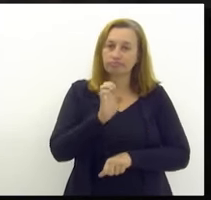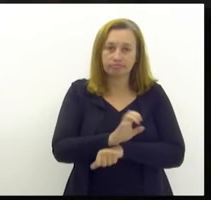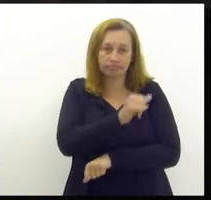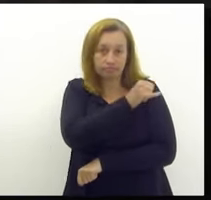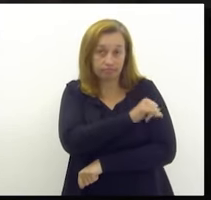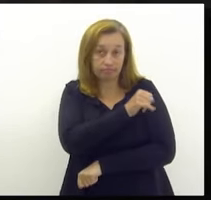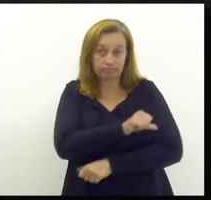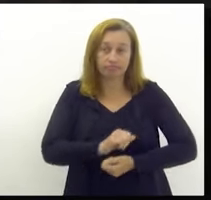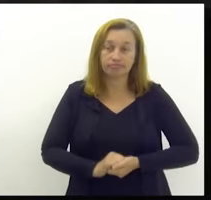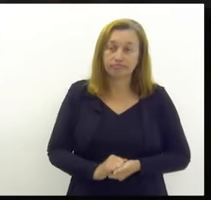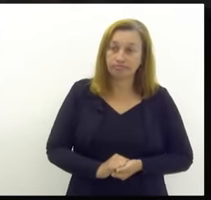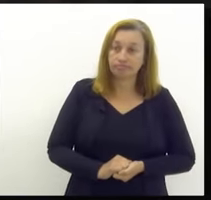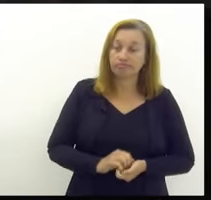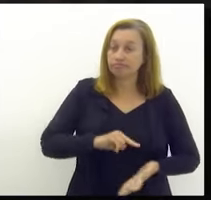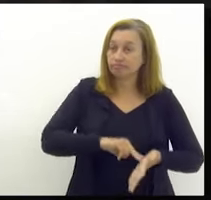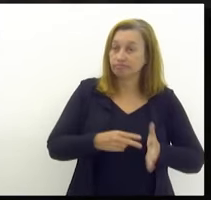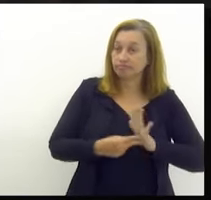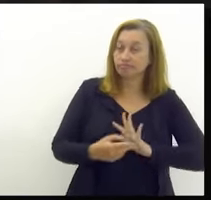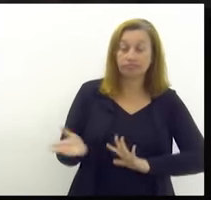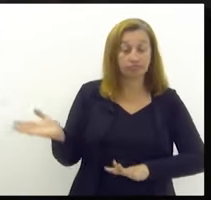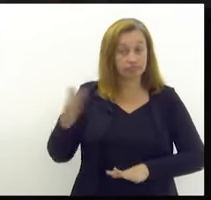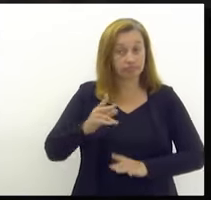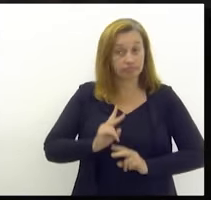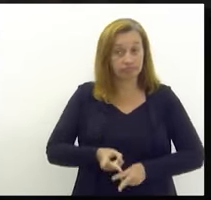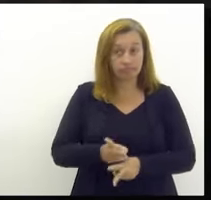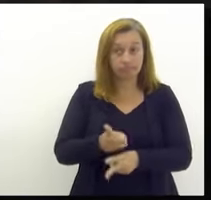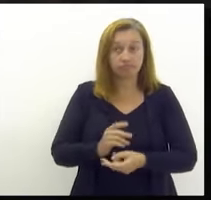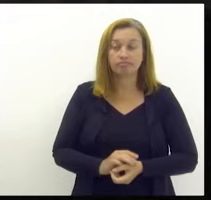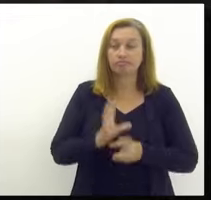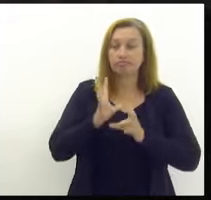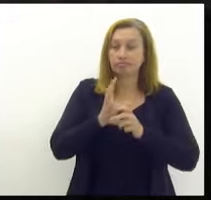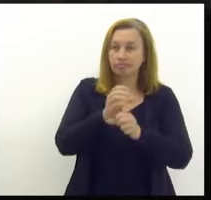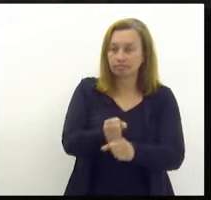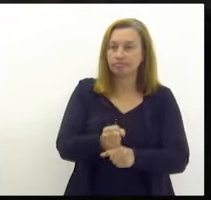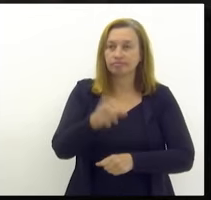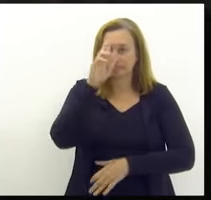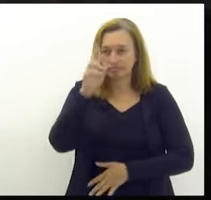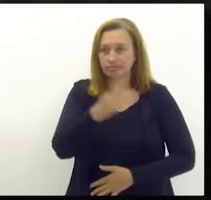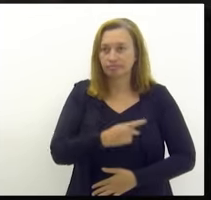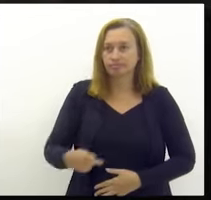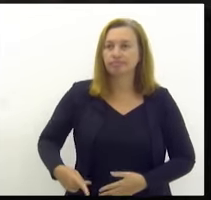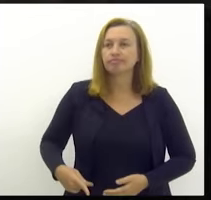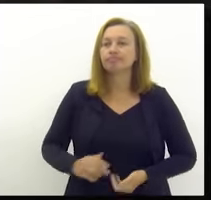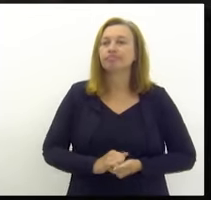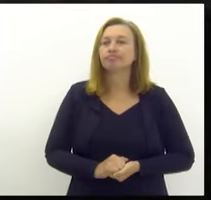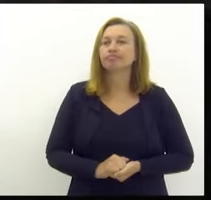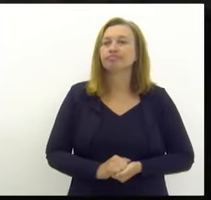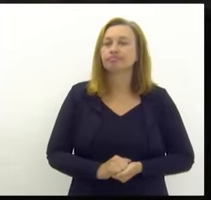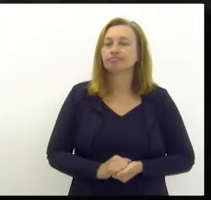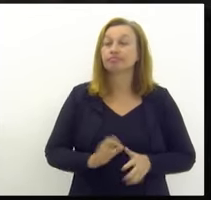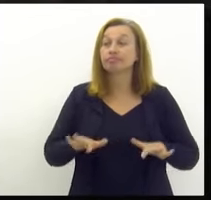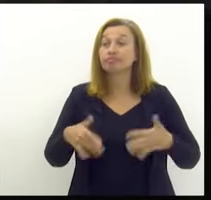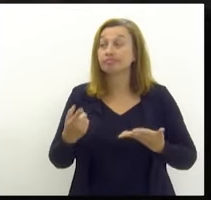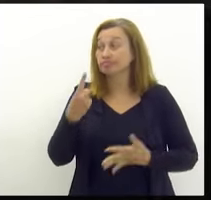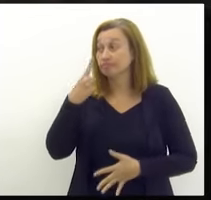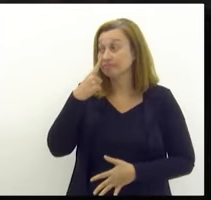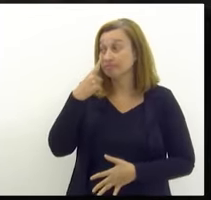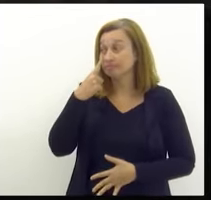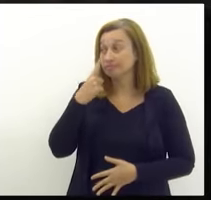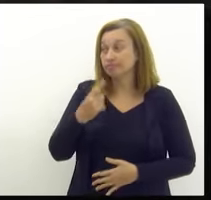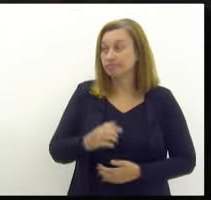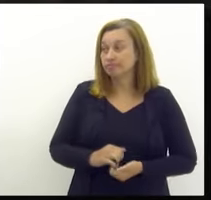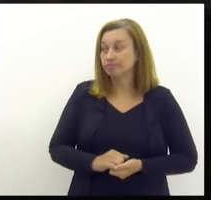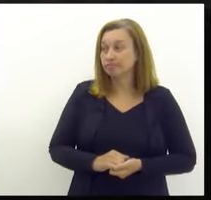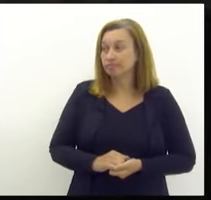Janeiro é isso que signifique vamos lá aos cálculos senhora presidenta quando a gente vê o fundo especial da